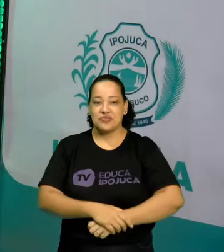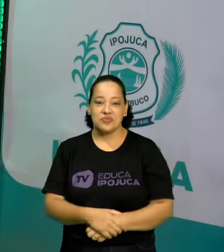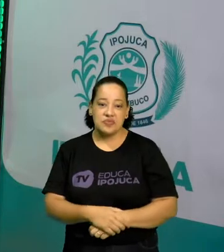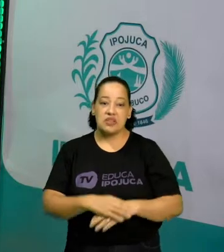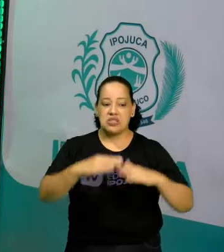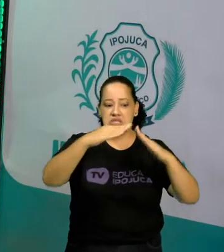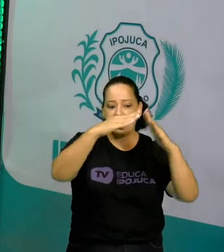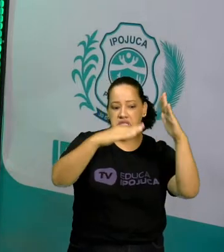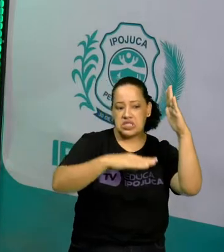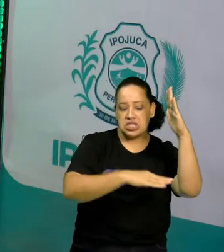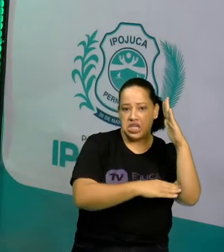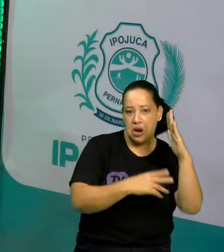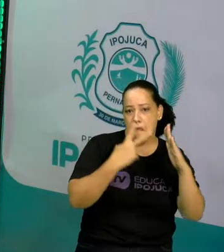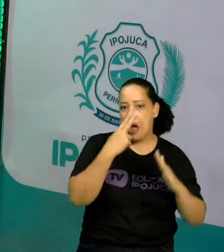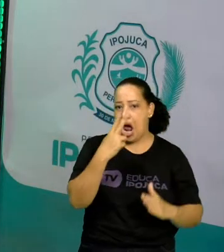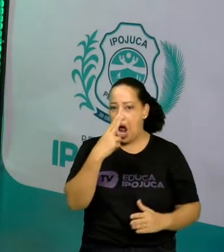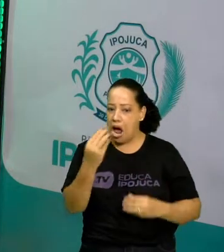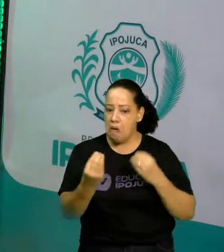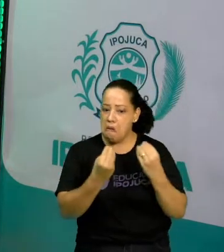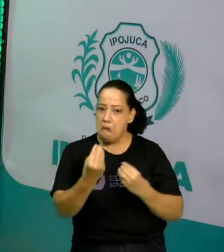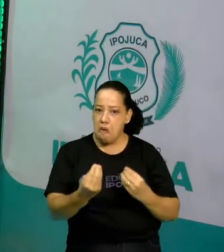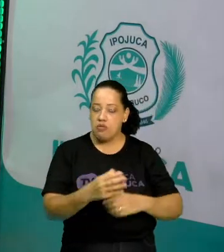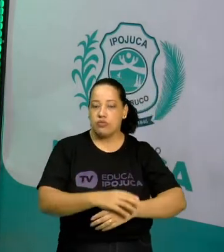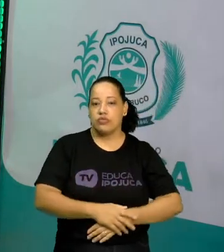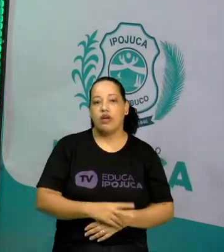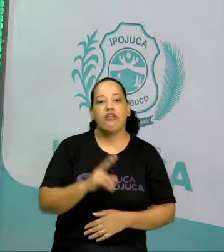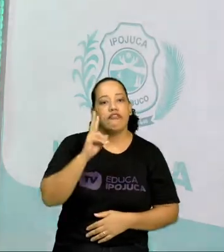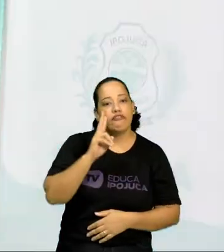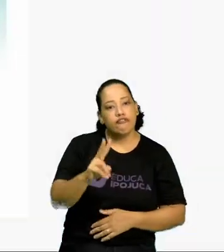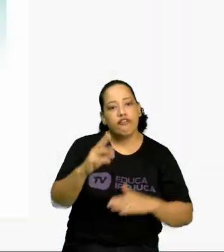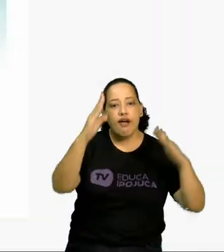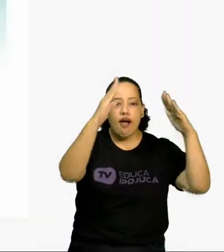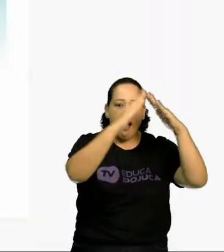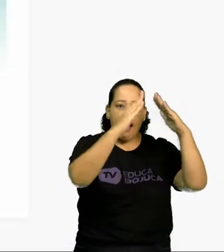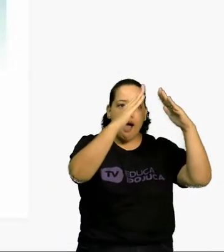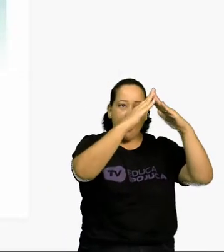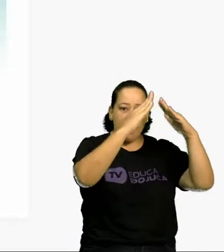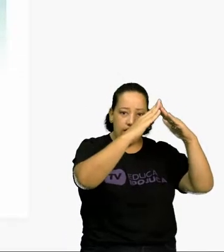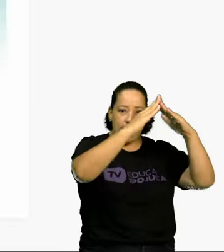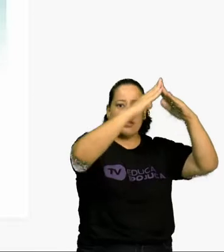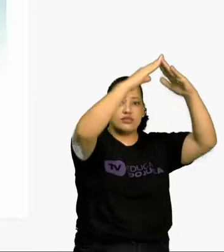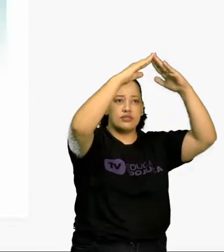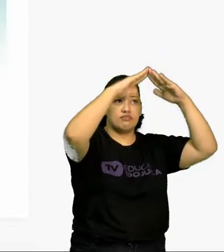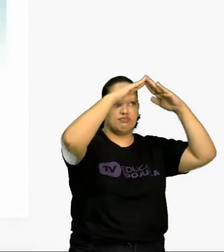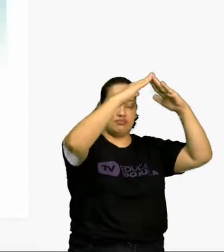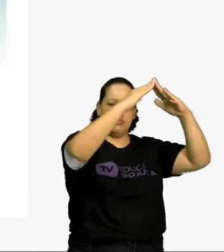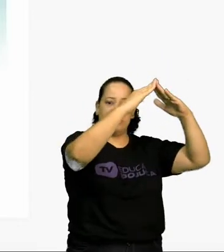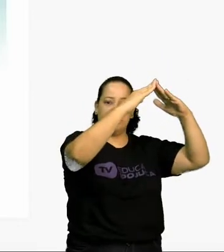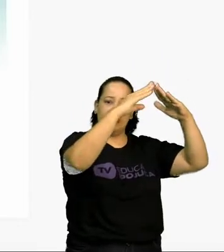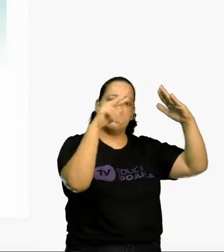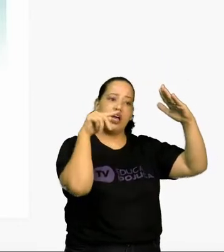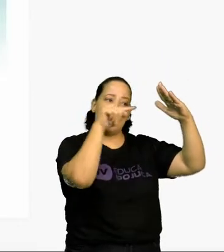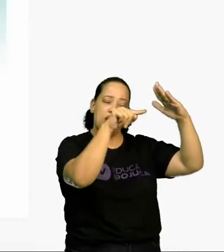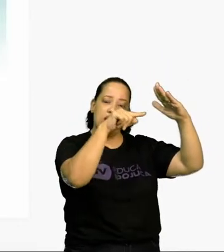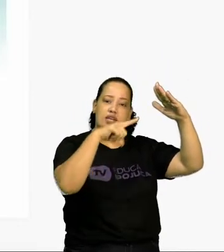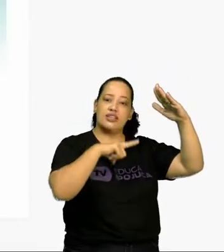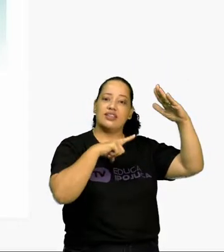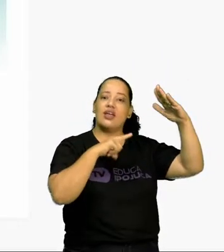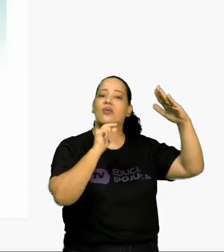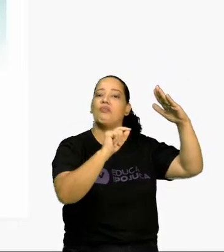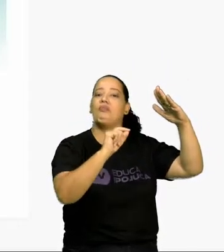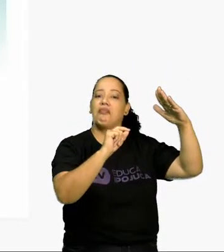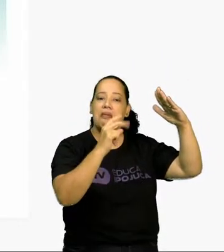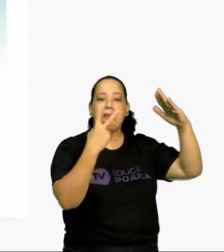Congruência de triângulos. Vocês estão vendo ali na fachada da casa, no telhado, que o telhado ali tem formato